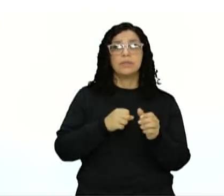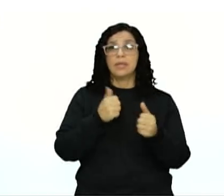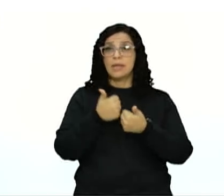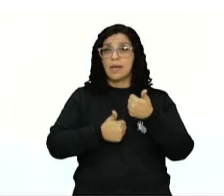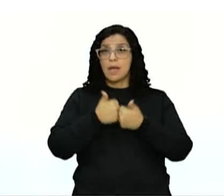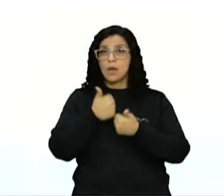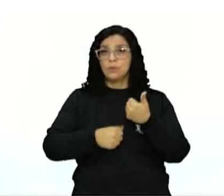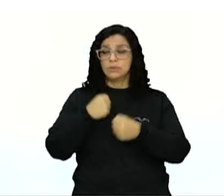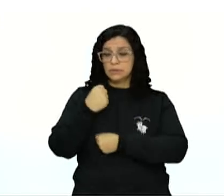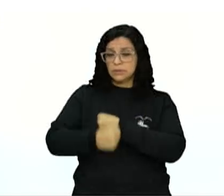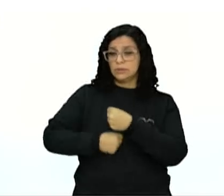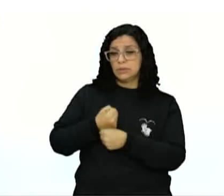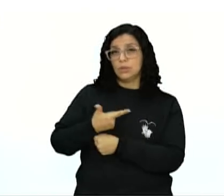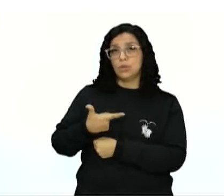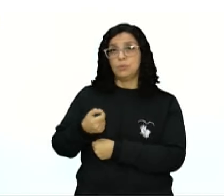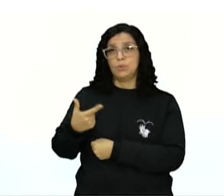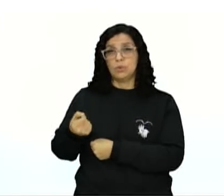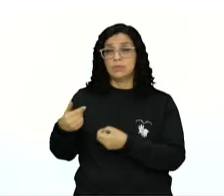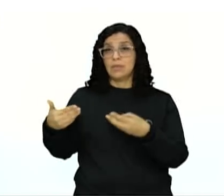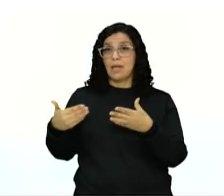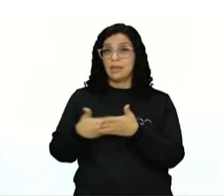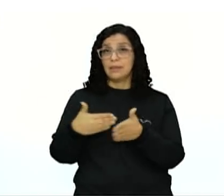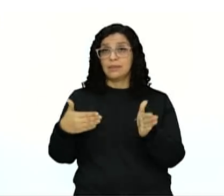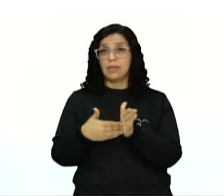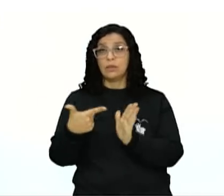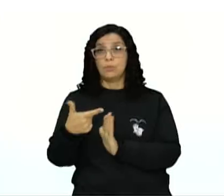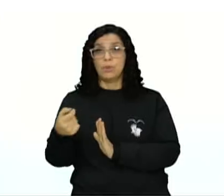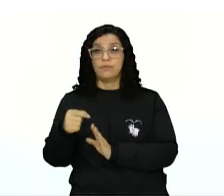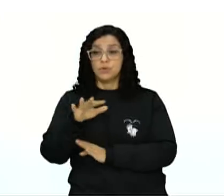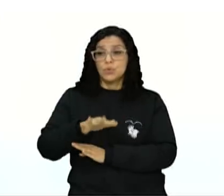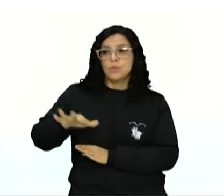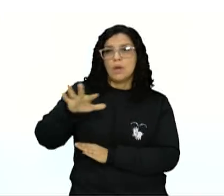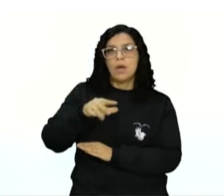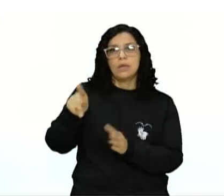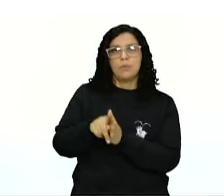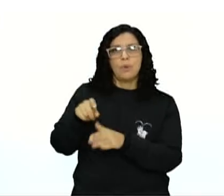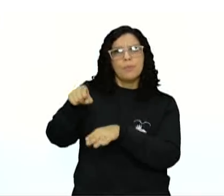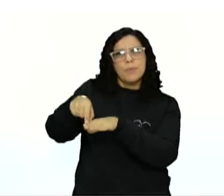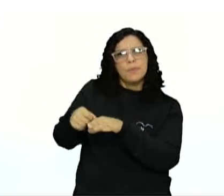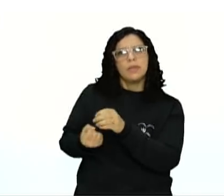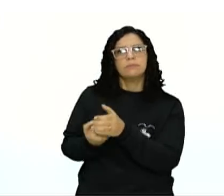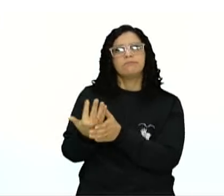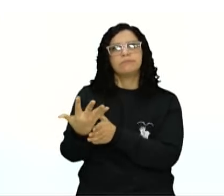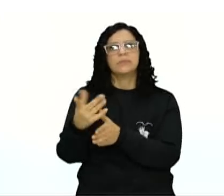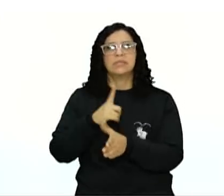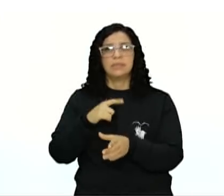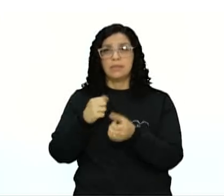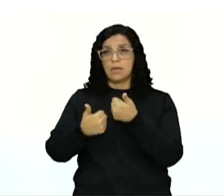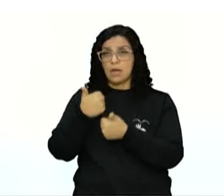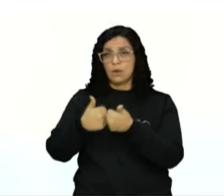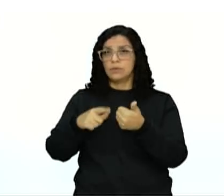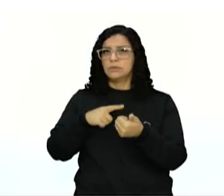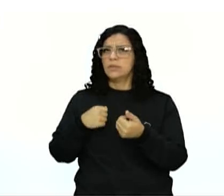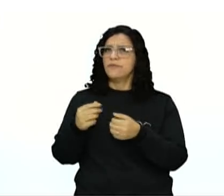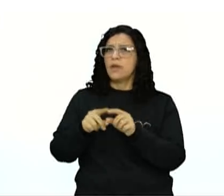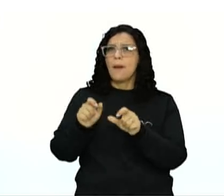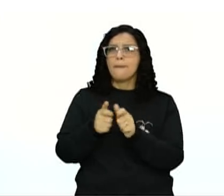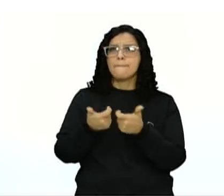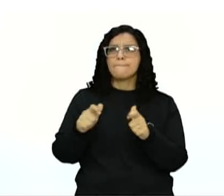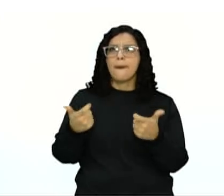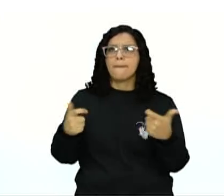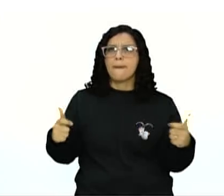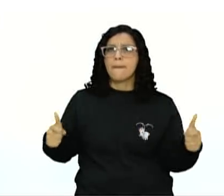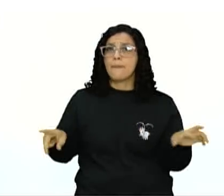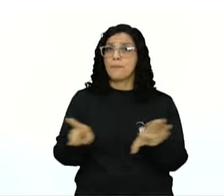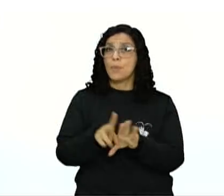no período de 2012 a 2021 em uma determinada região produtora apontam para uma perspectiva de crescimento